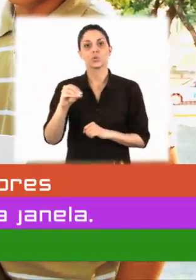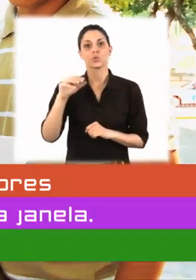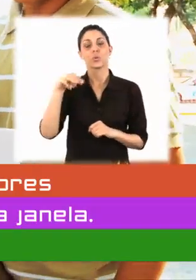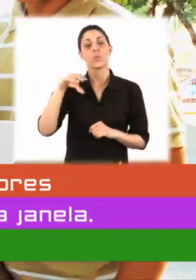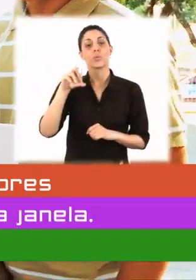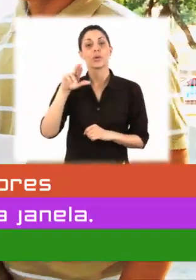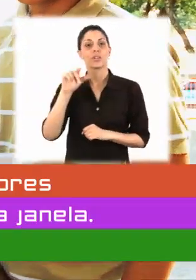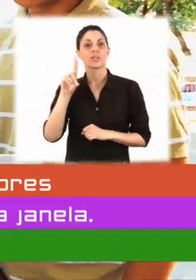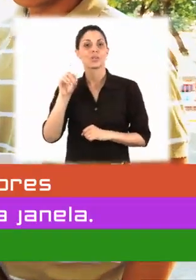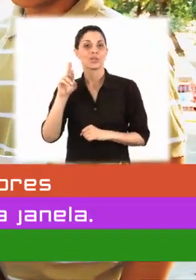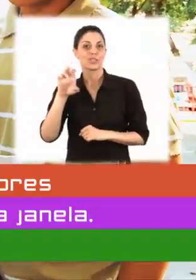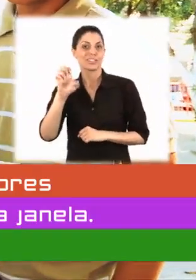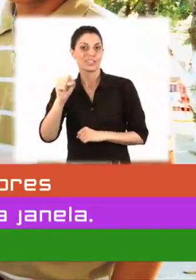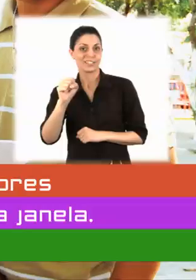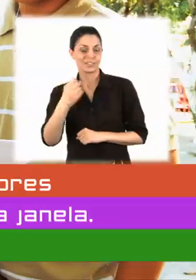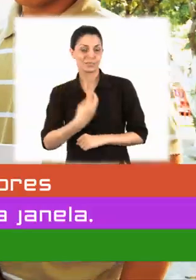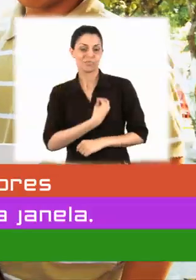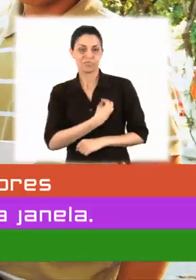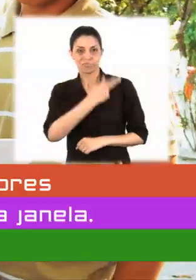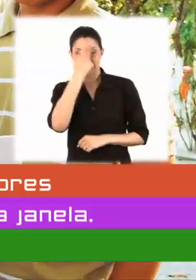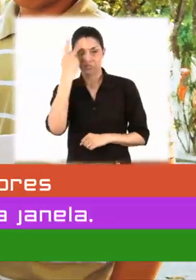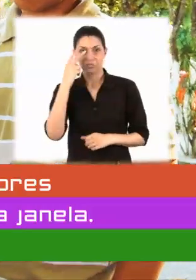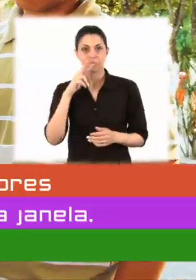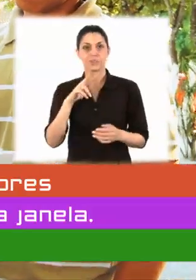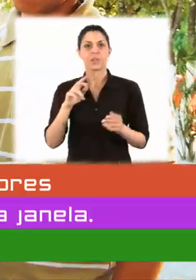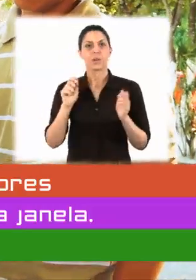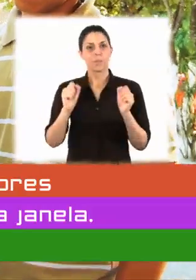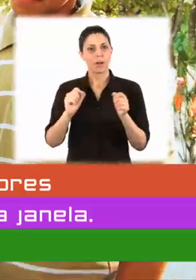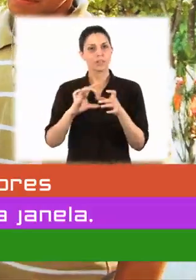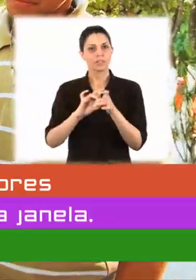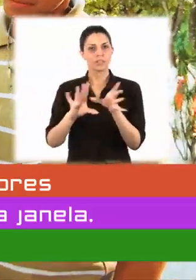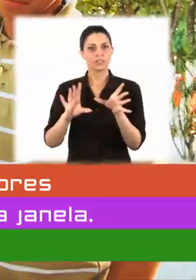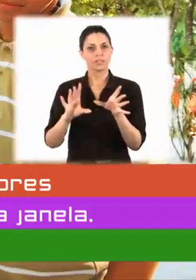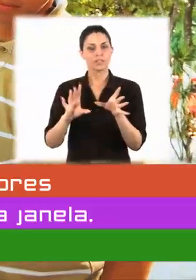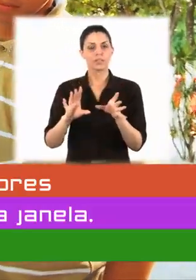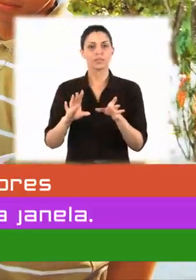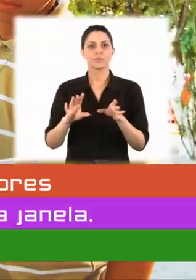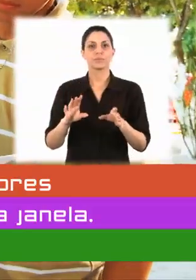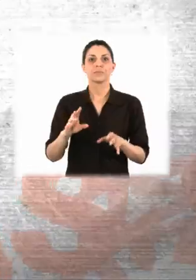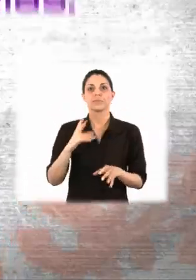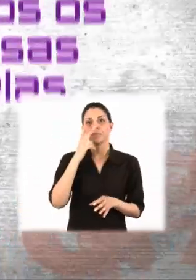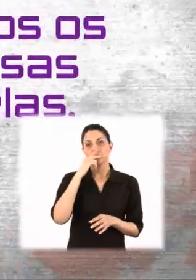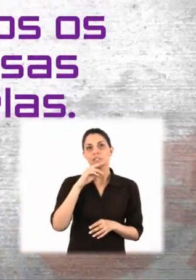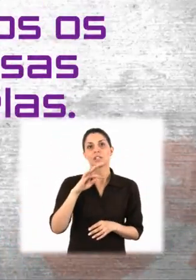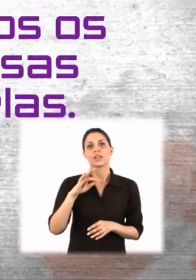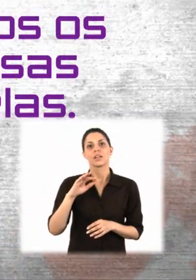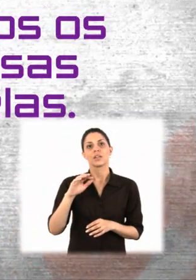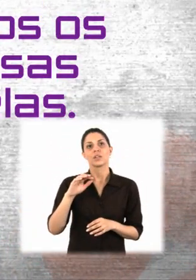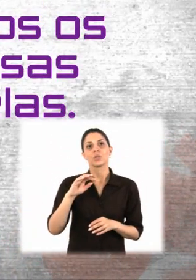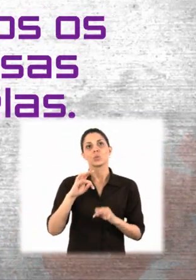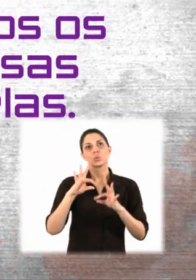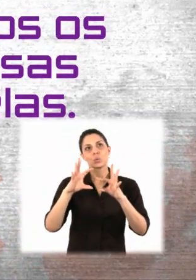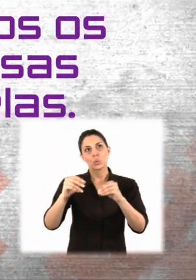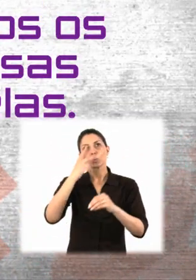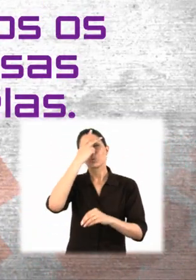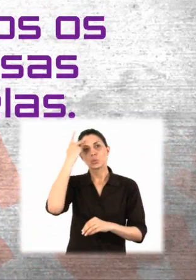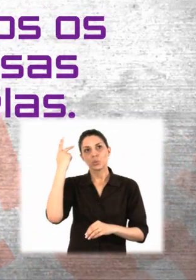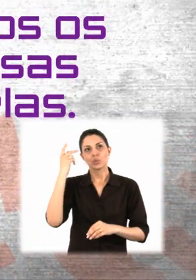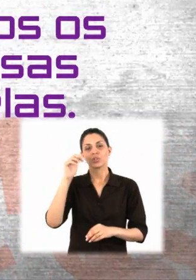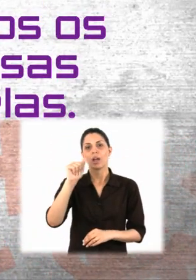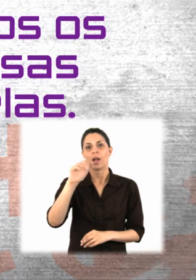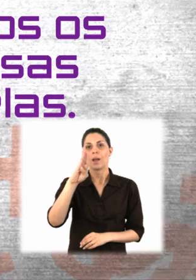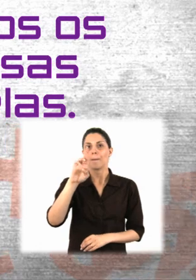moradores da casa abriu sua janela. Eu posso deixar, de acordo com a norma culta, essa frase dessa maneira? Com o estrondo, todos os